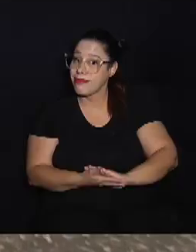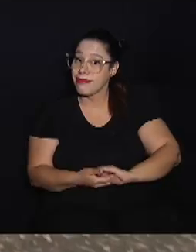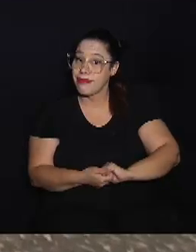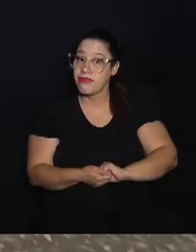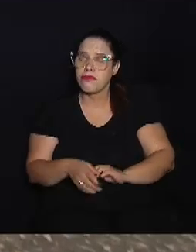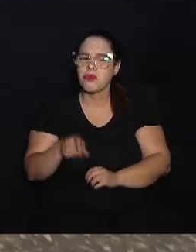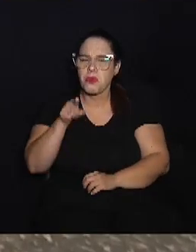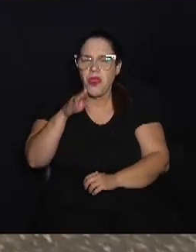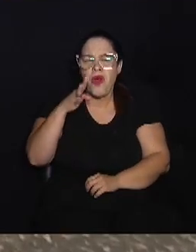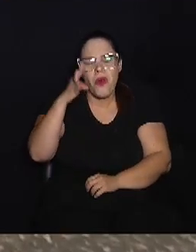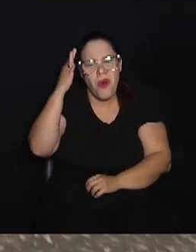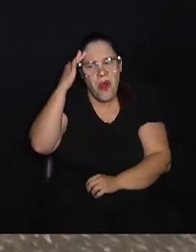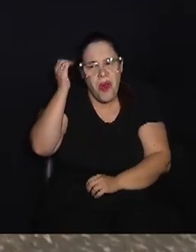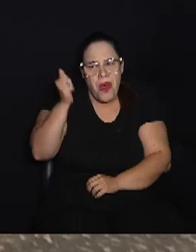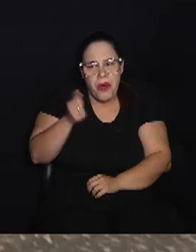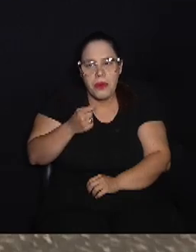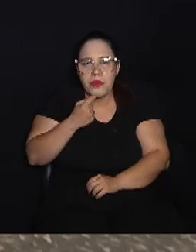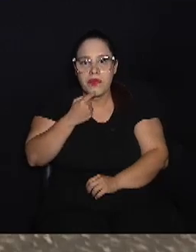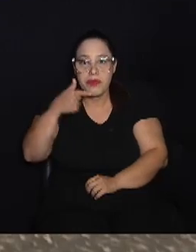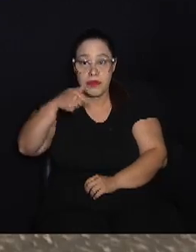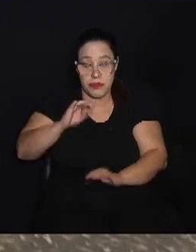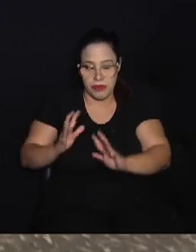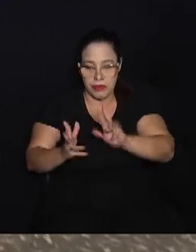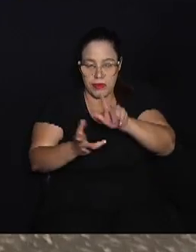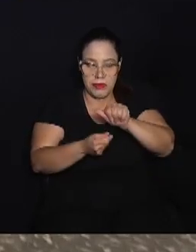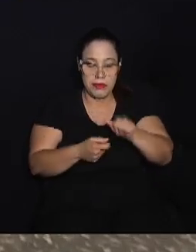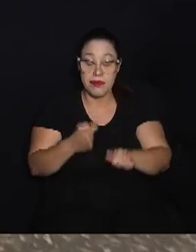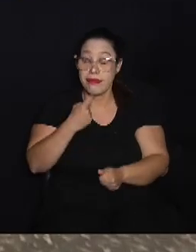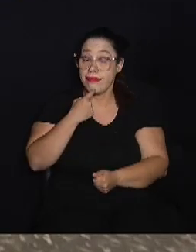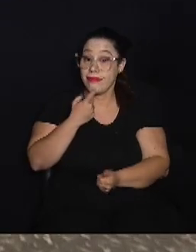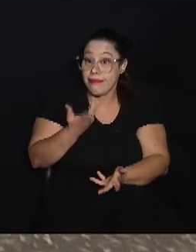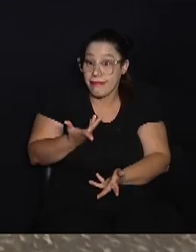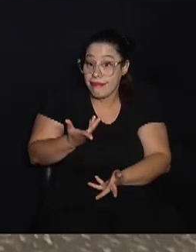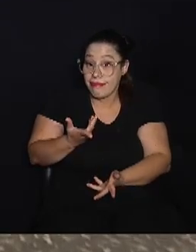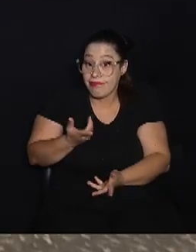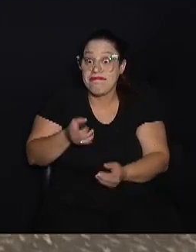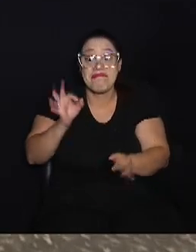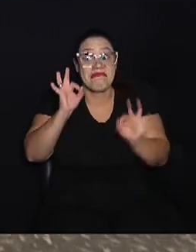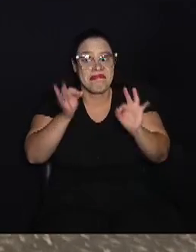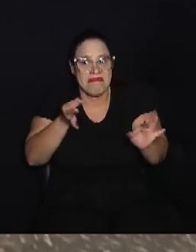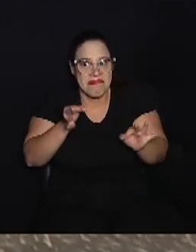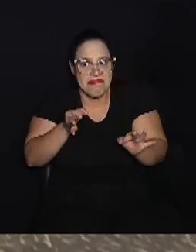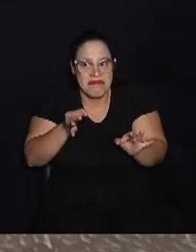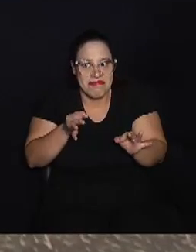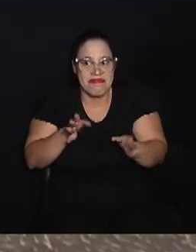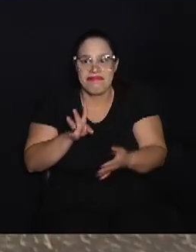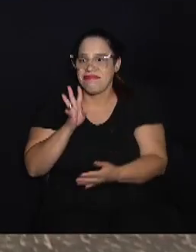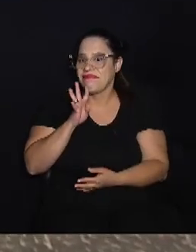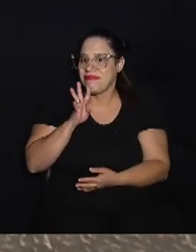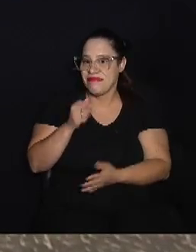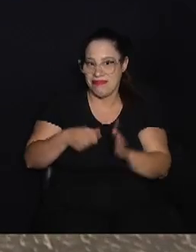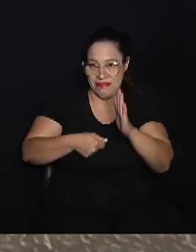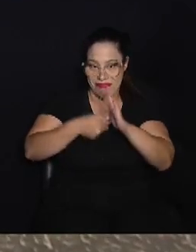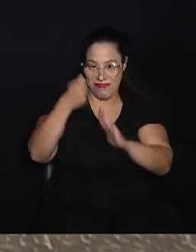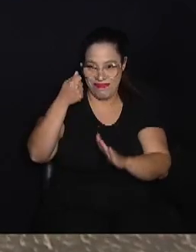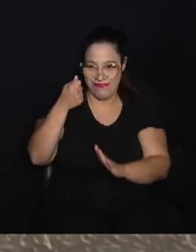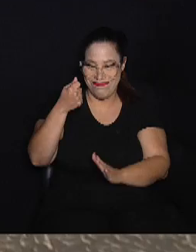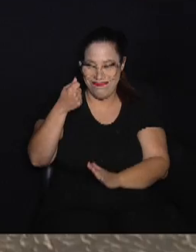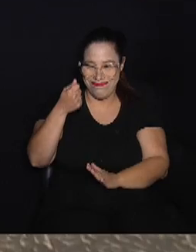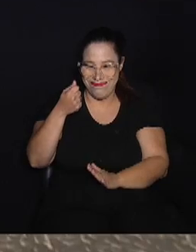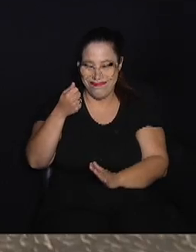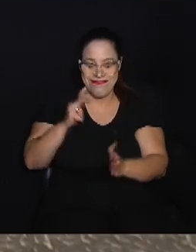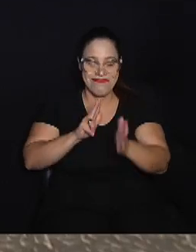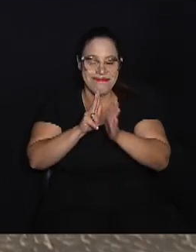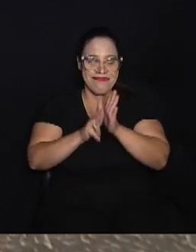Você sabia que Campinas tem as 7 maravilhas da cidade? Pois é, e hoje você vai conhecer a primeira delas, que é